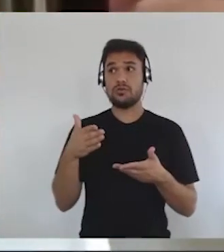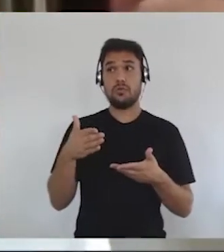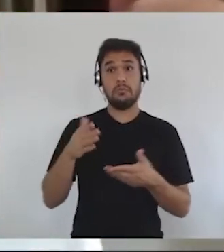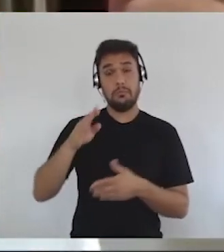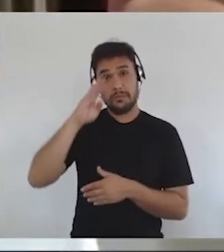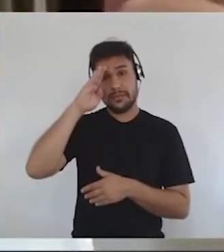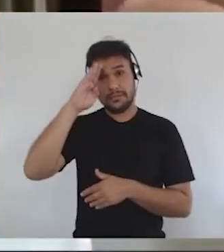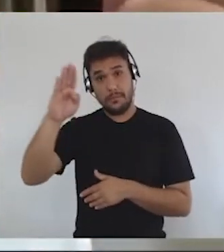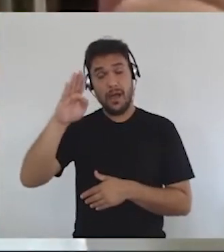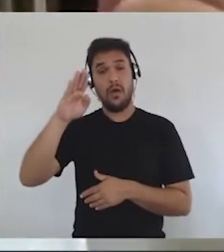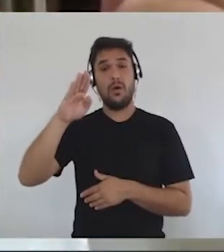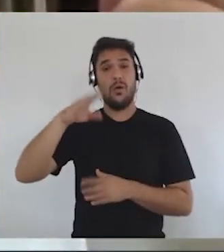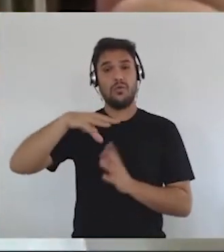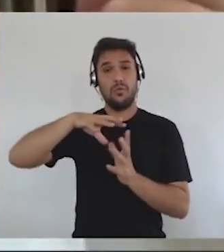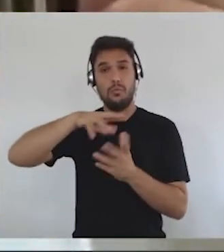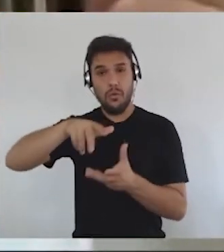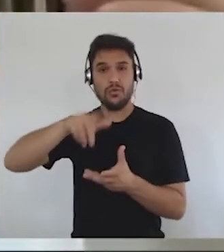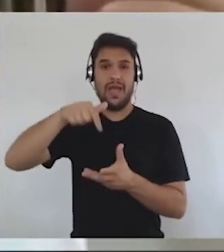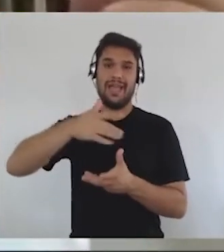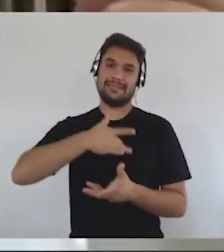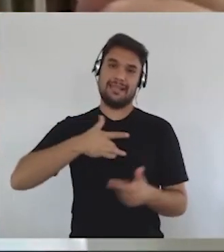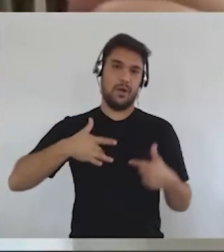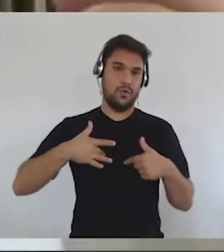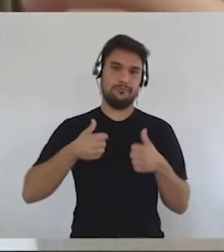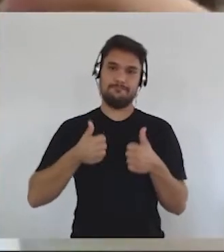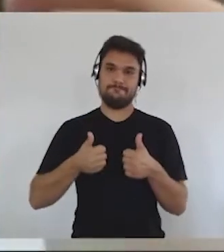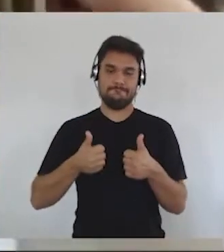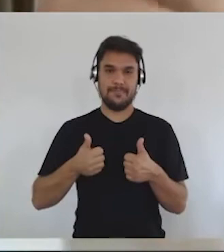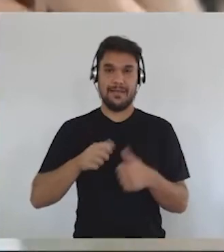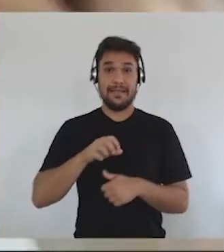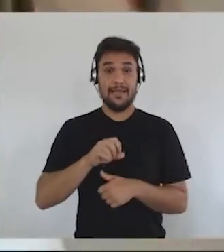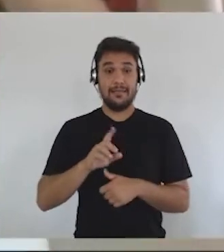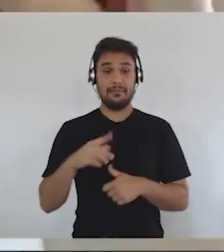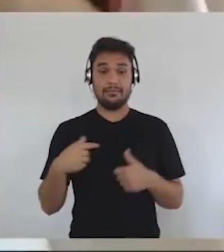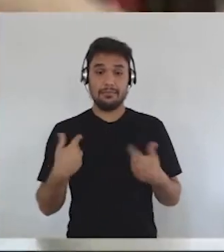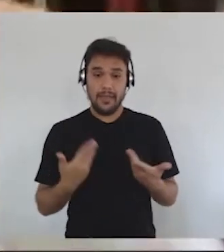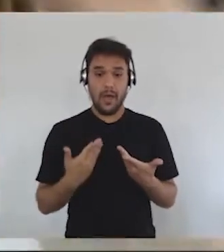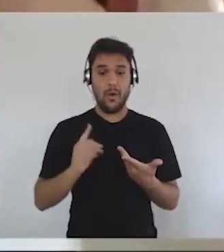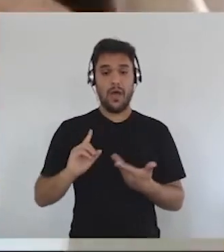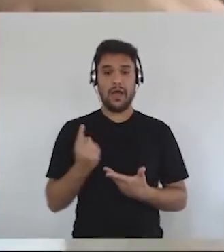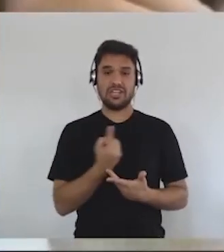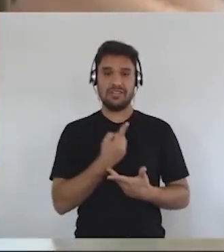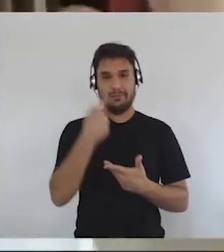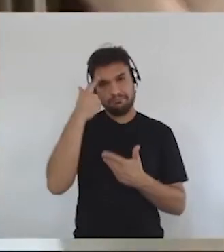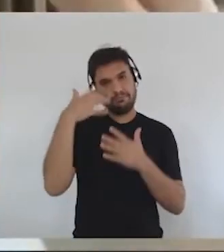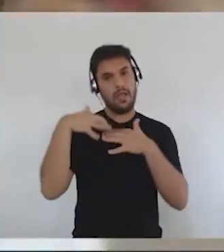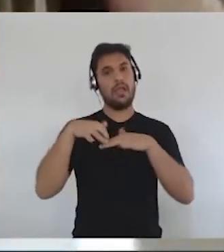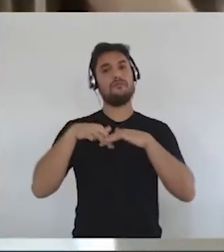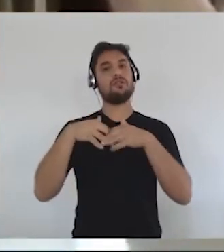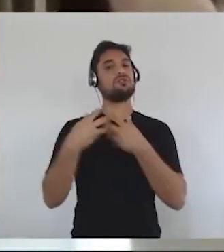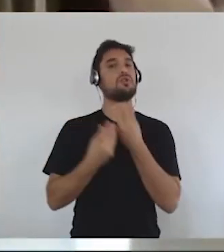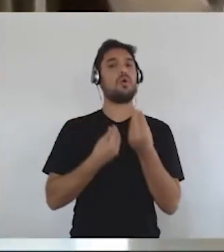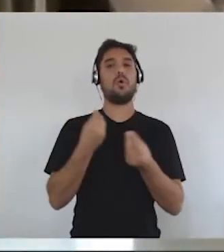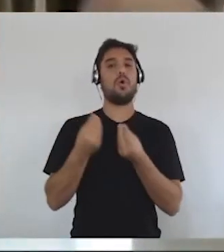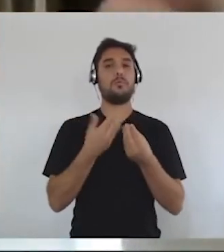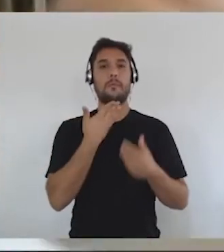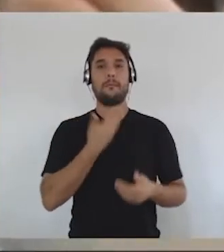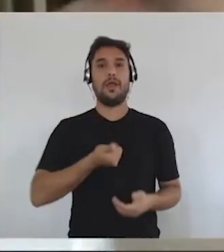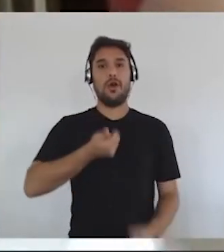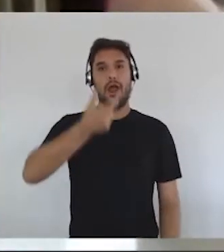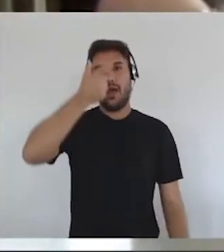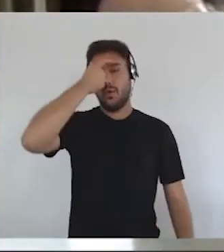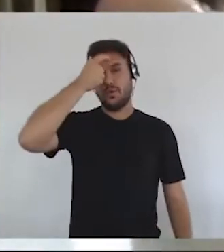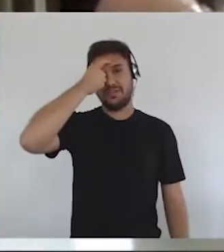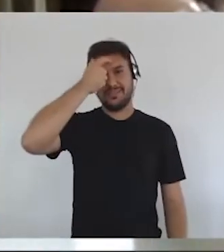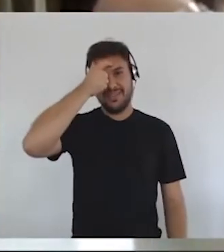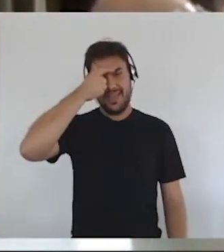da humanidade é a saúde. É efetivamente a saúde. Isso nos faz refletir como nós podemos elevar a consciência humana para uma